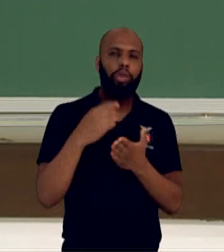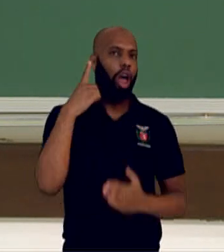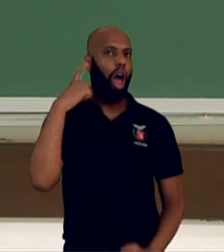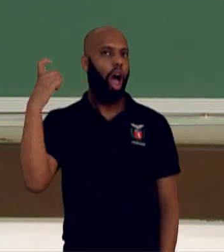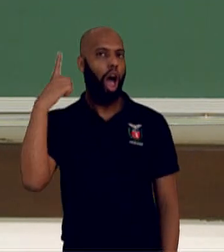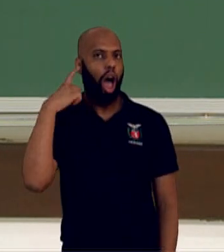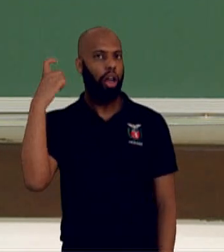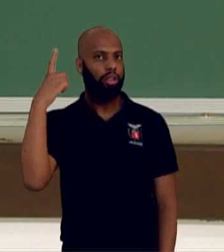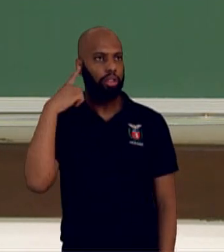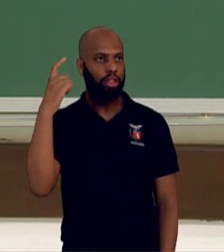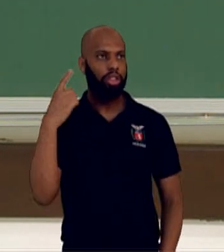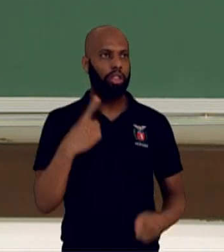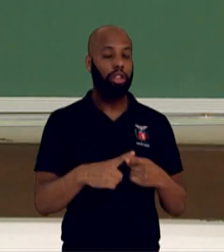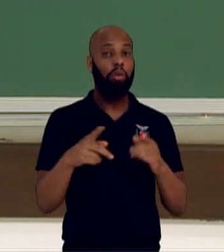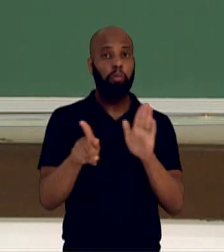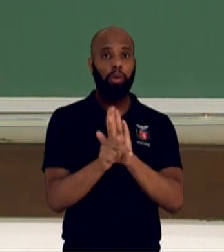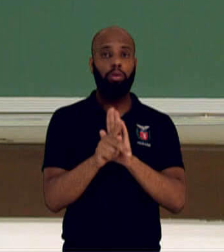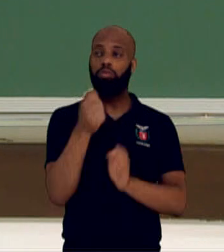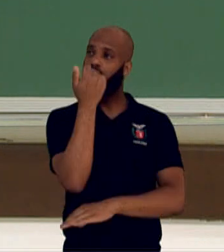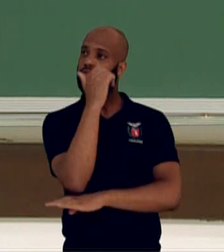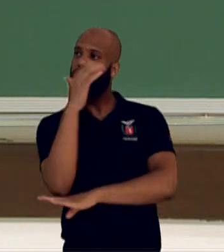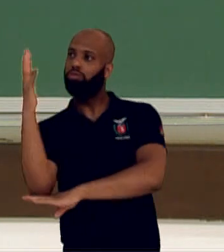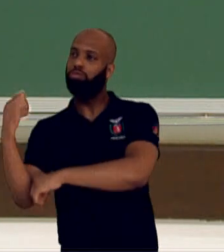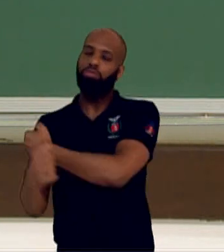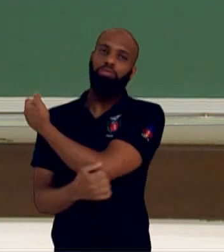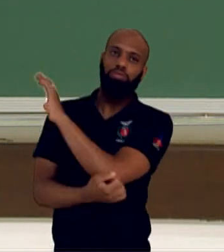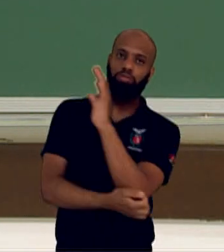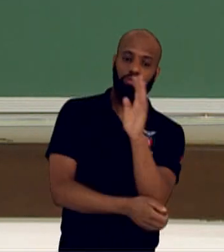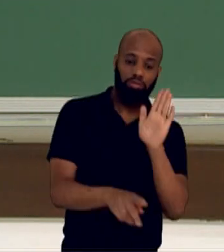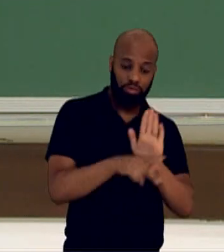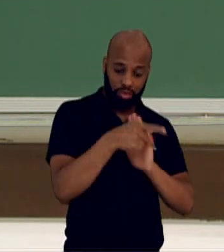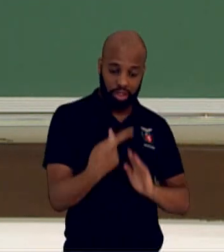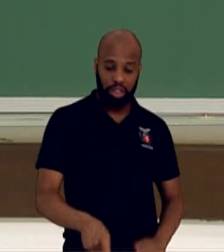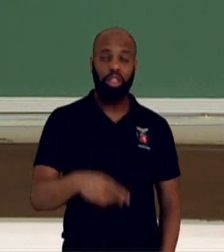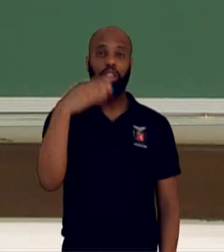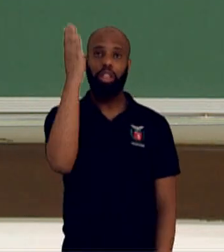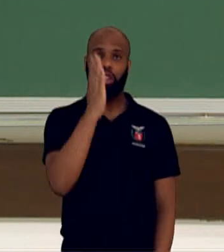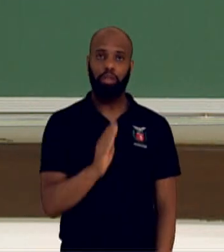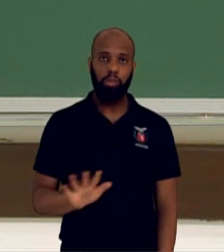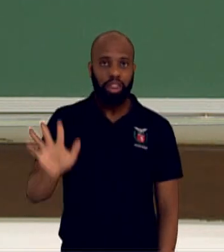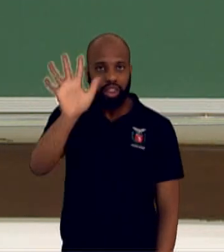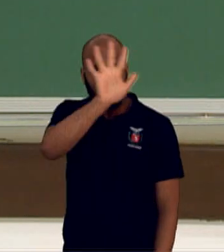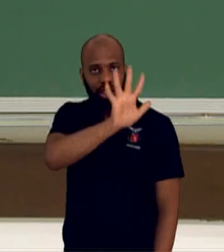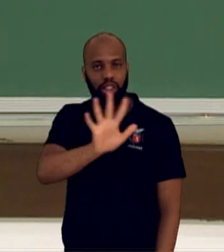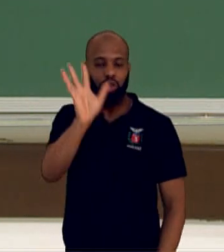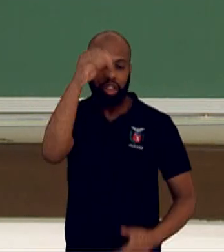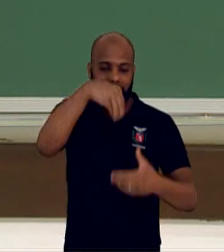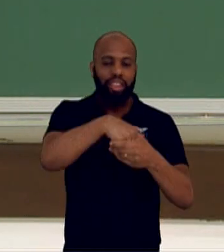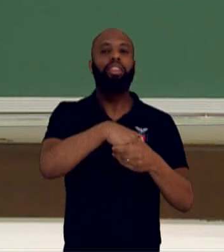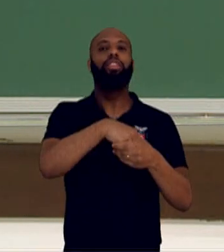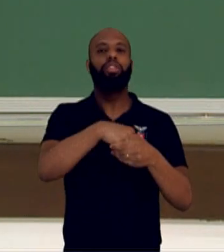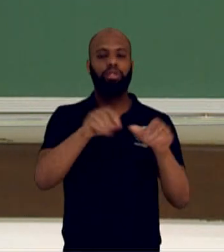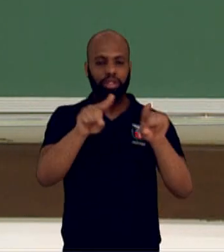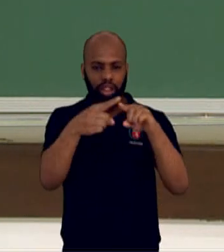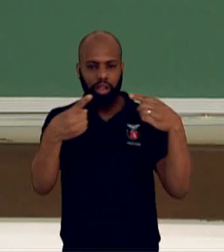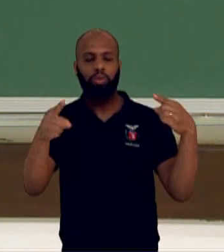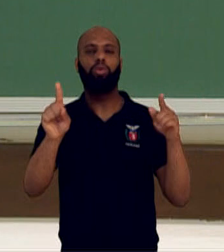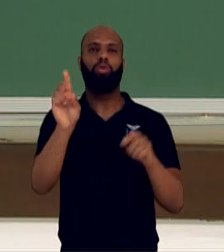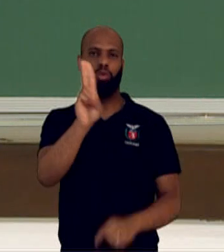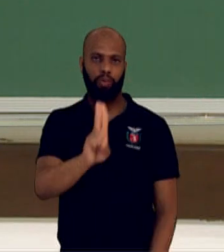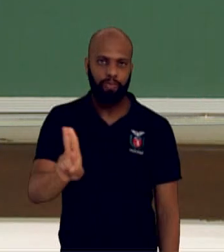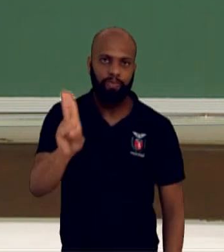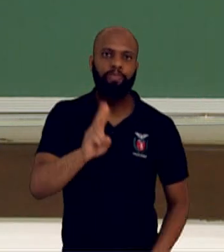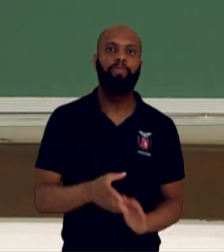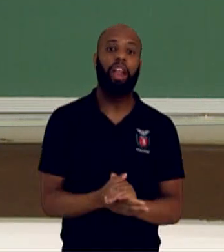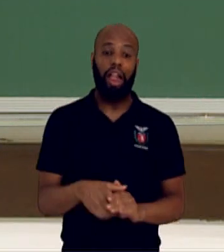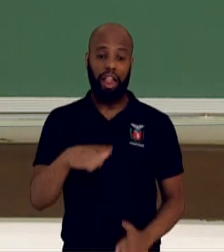sons, pensem, da natureza. Da nossa natureza, é um dos elementos que ele colocou na música, né? Então, ele